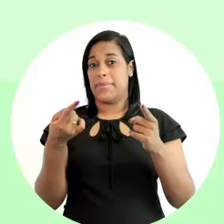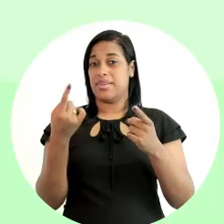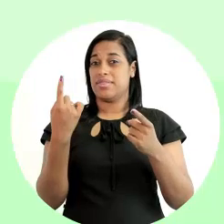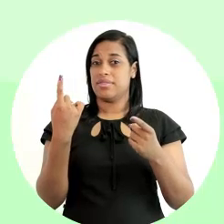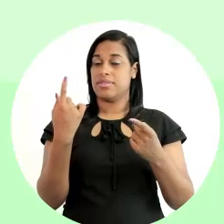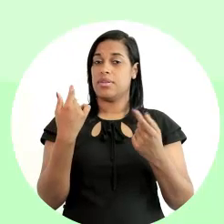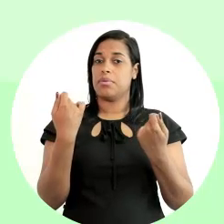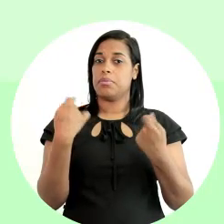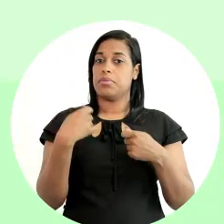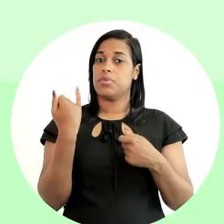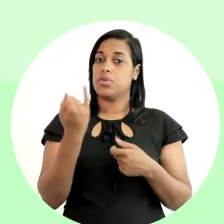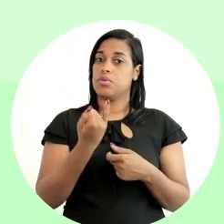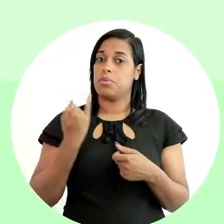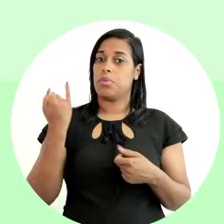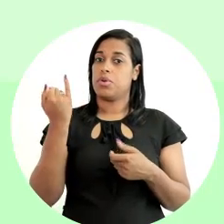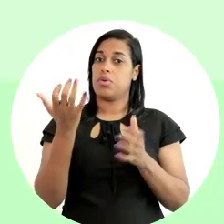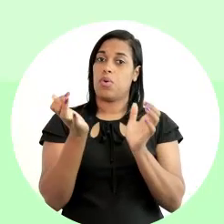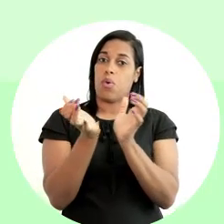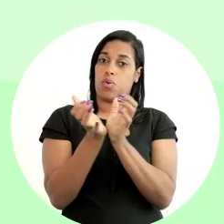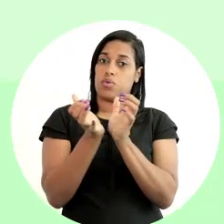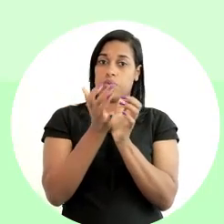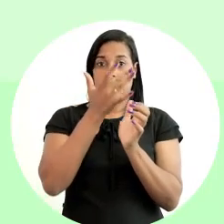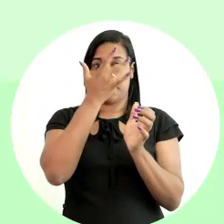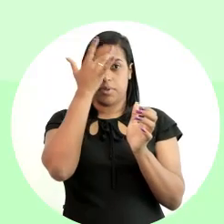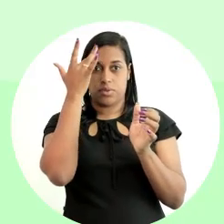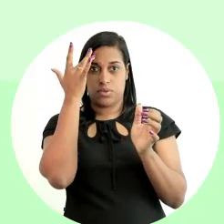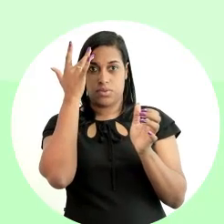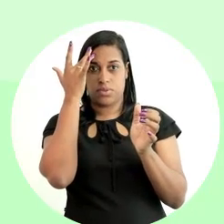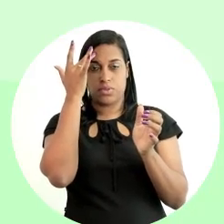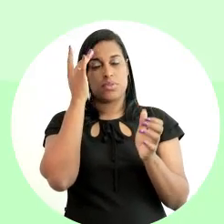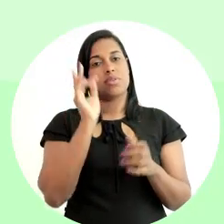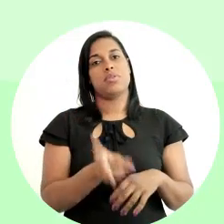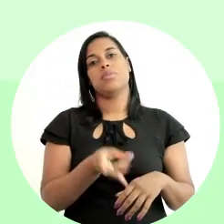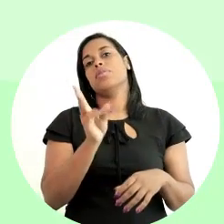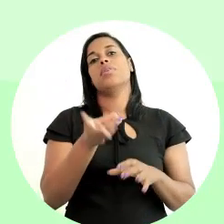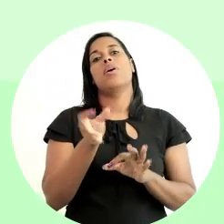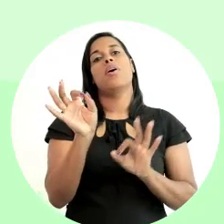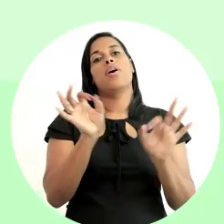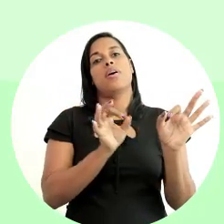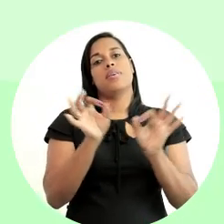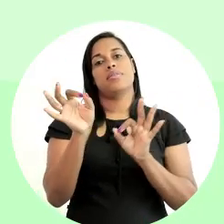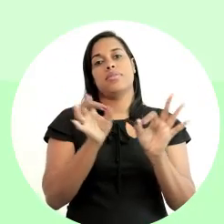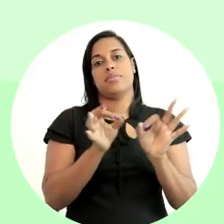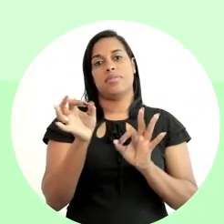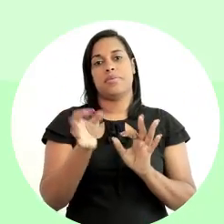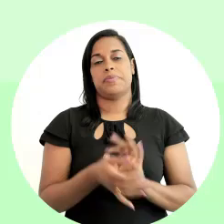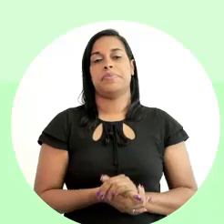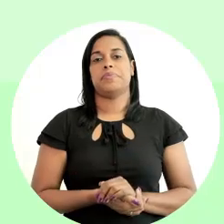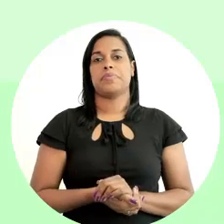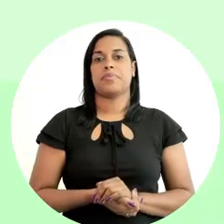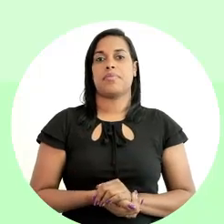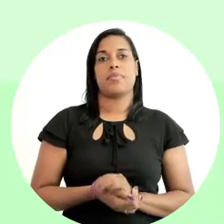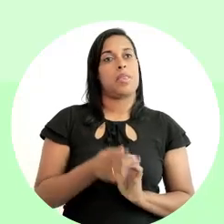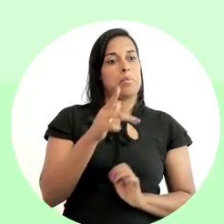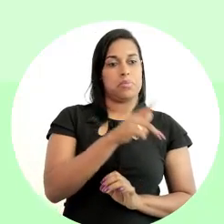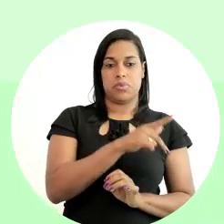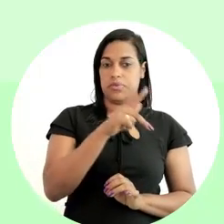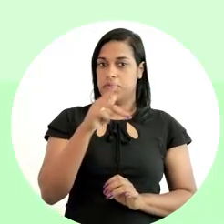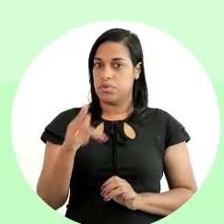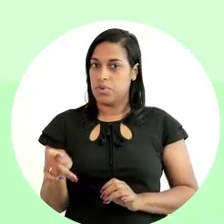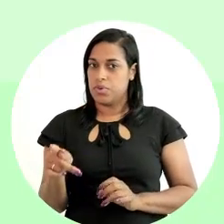é essencialmente um conjunto de pessoas que se organiza. Quer sejam